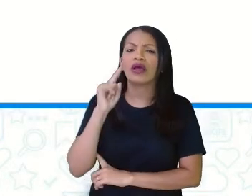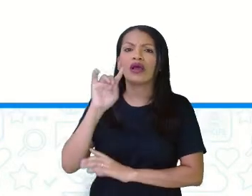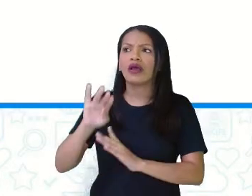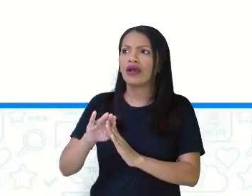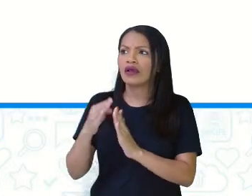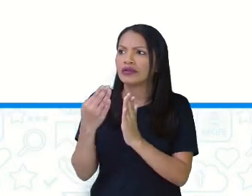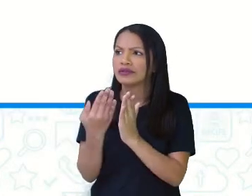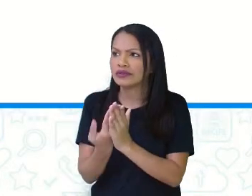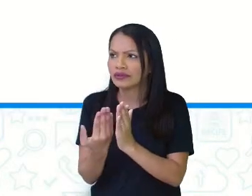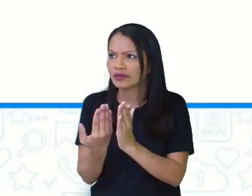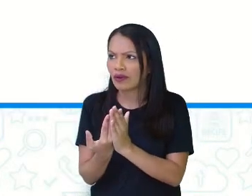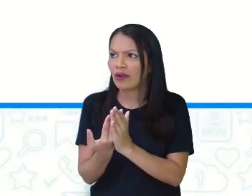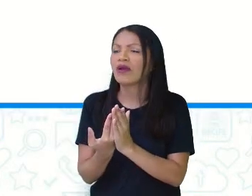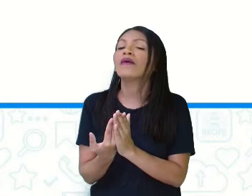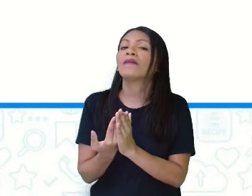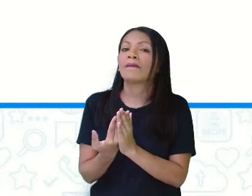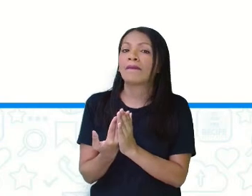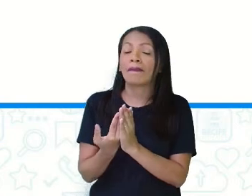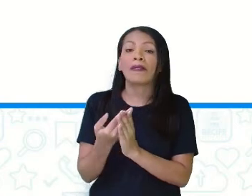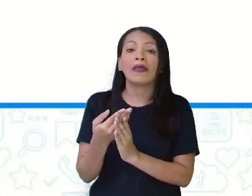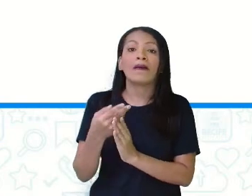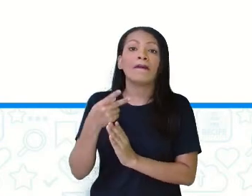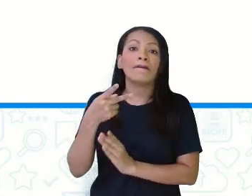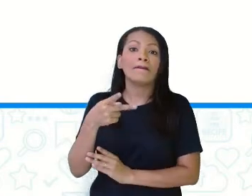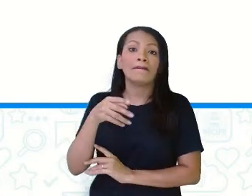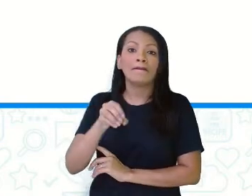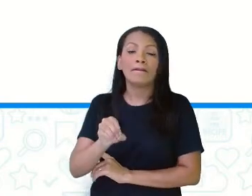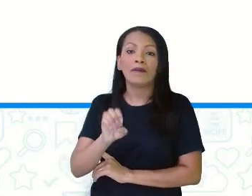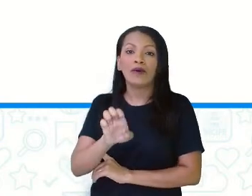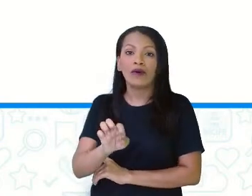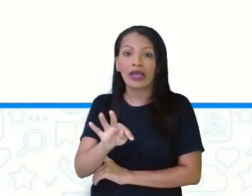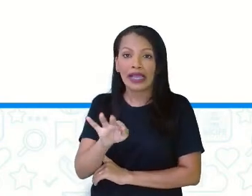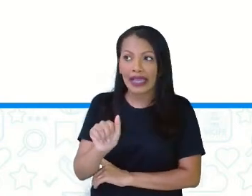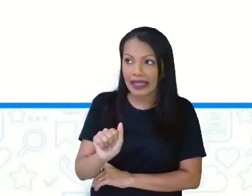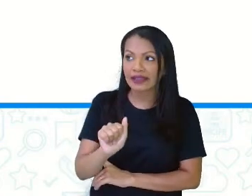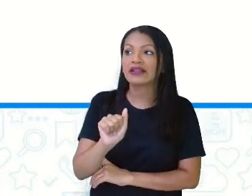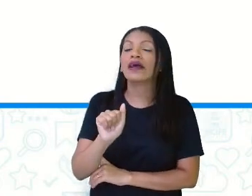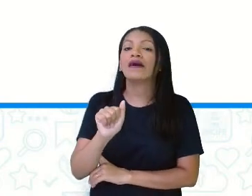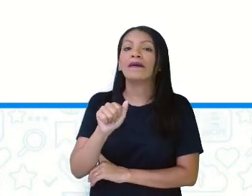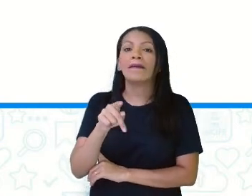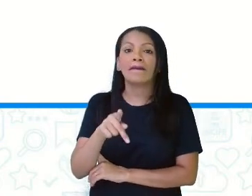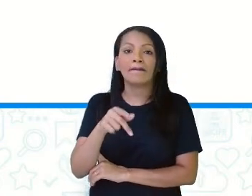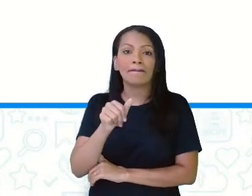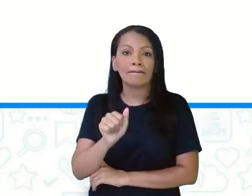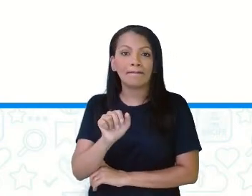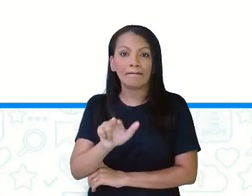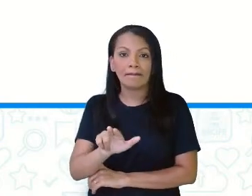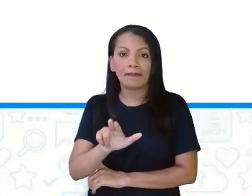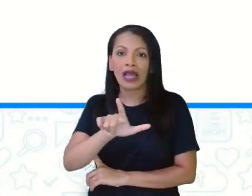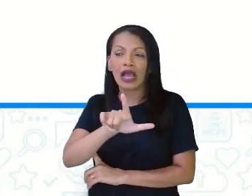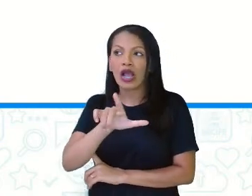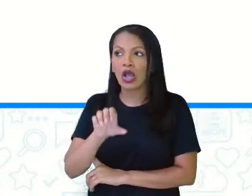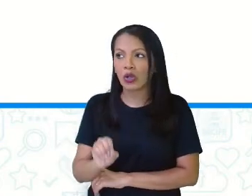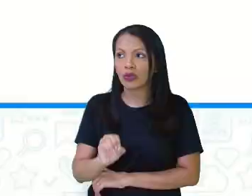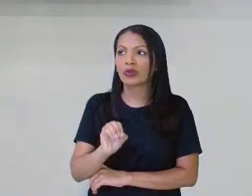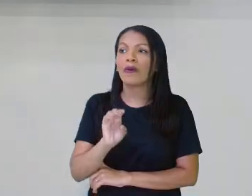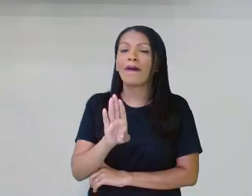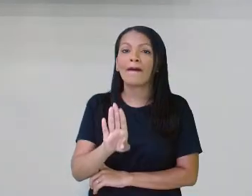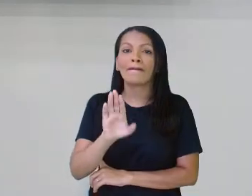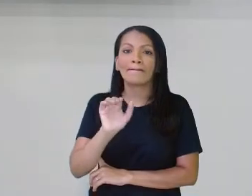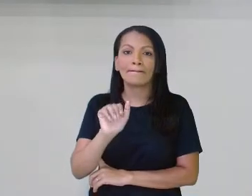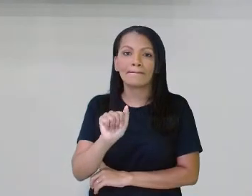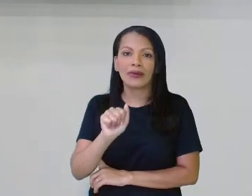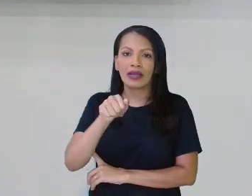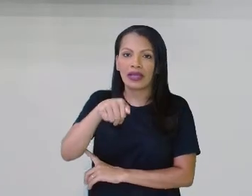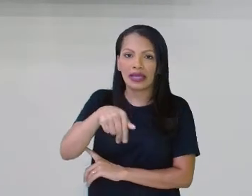Poeta Paulo Bandeira da Cruz. Tem alguém aí do Poeta? Será que tem alguém do Poeta nos assistindo? Então,